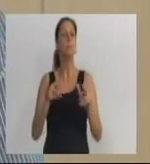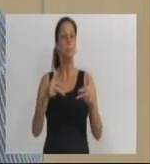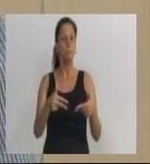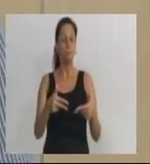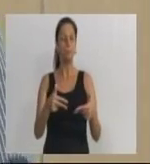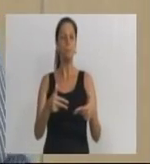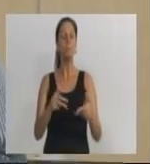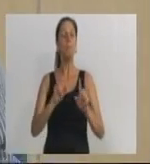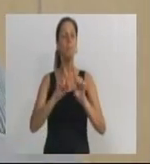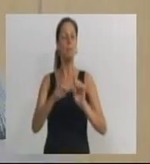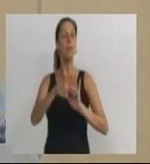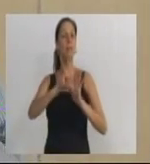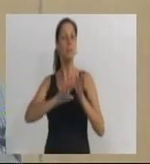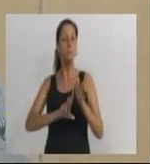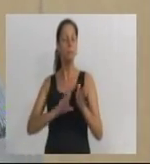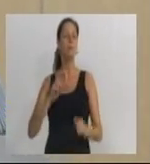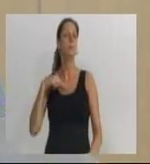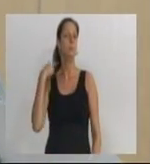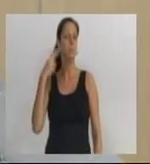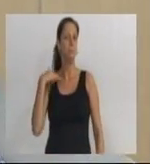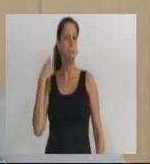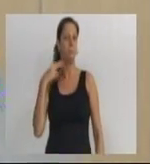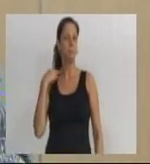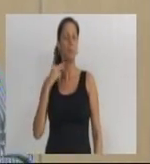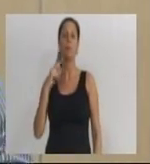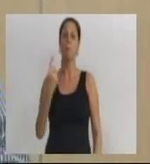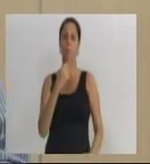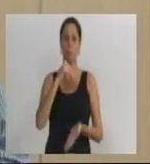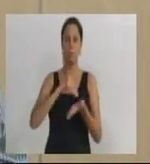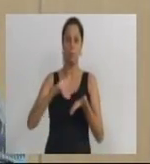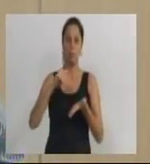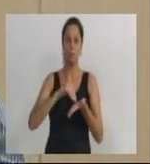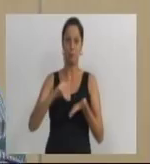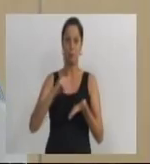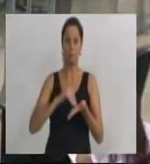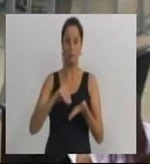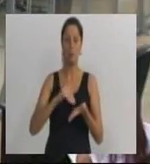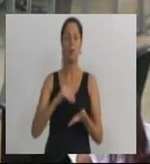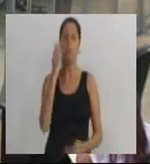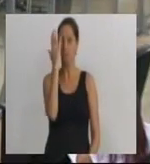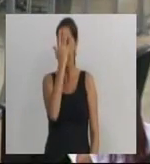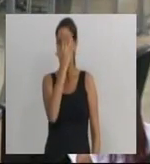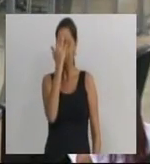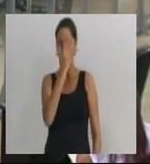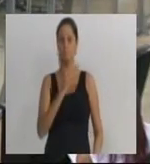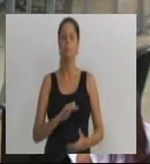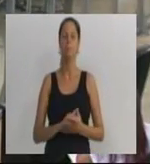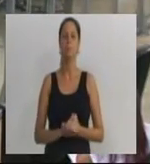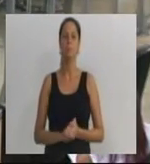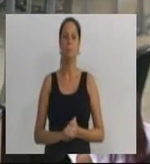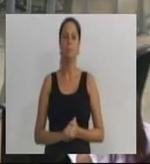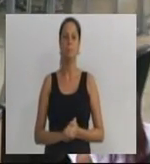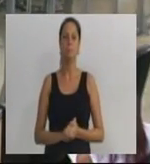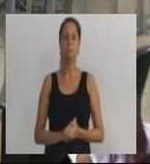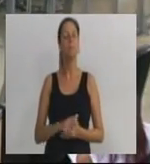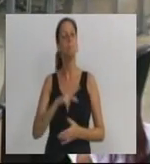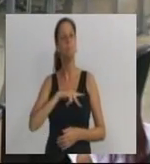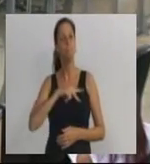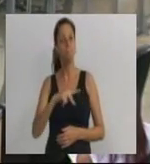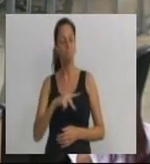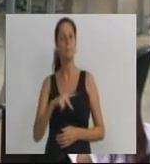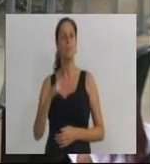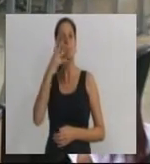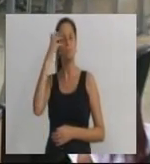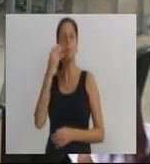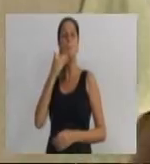pela ordem, o vereador, primeiro secretário desta casa, vereador Célio Dias. Senhor presidente, a pedido do vereador Ivanatis,